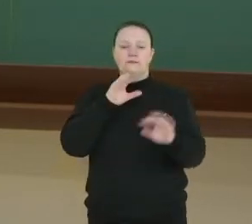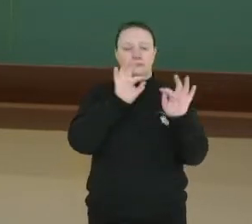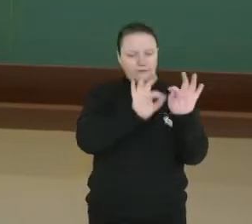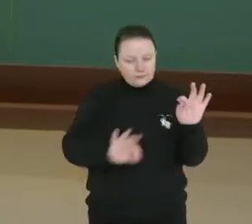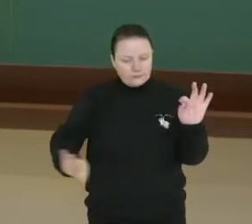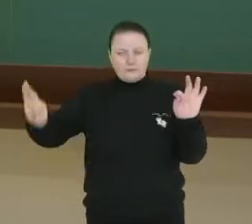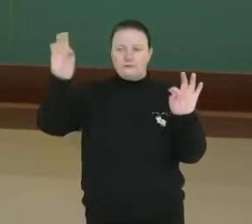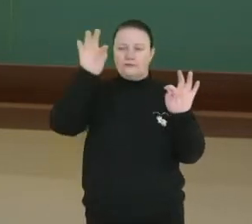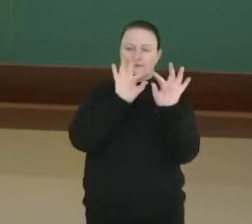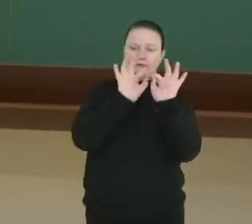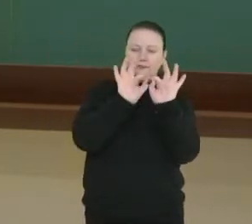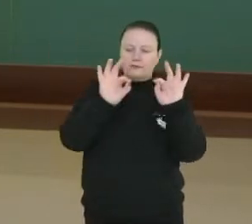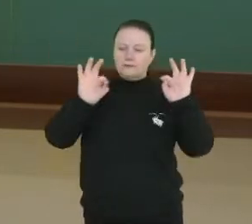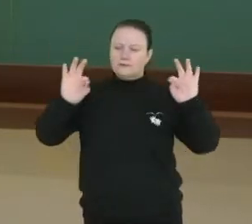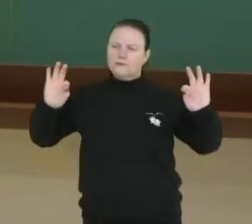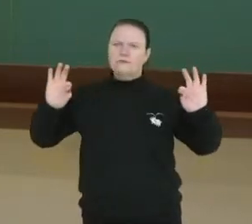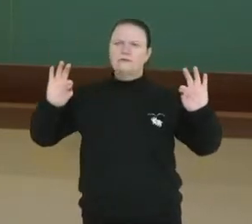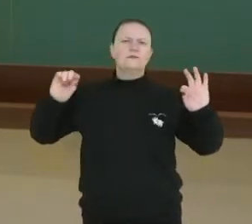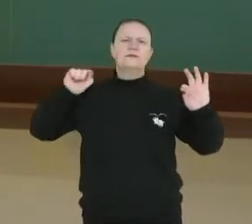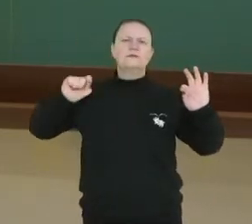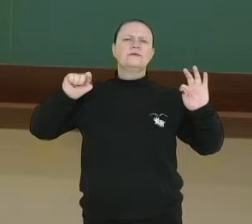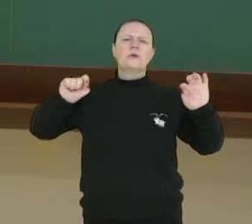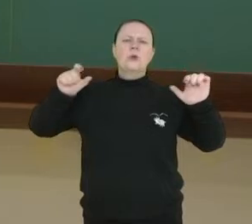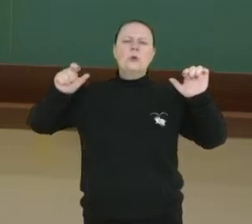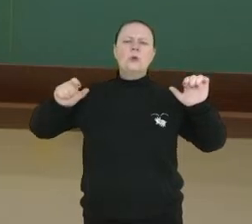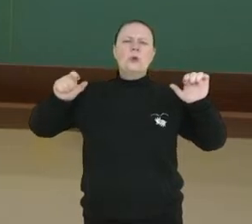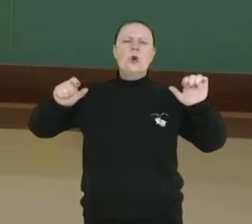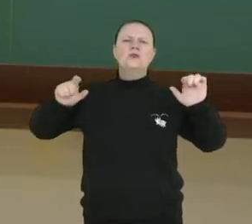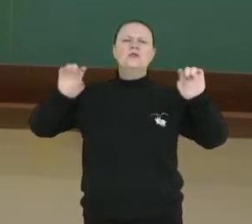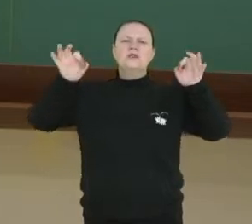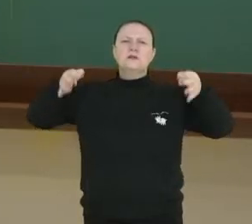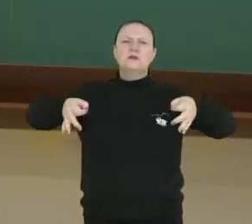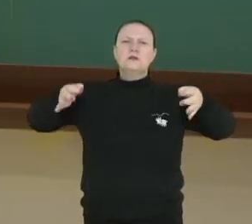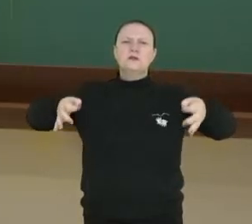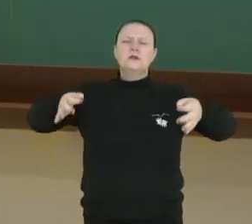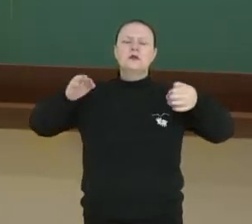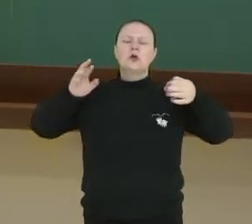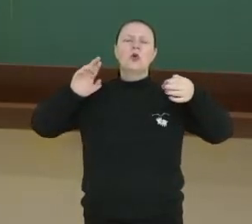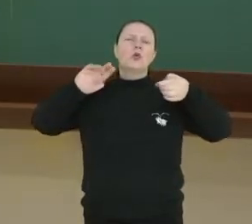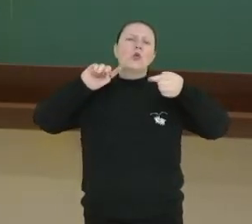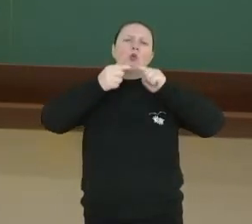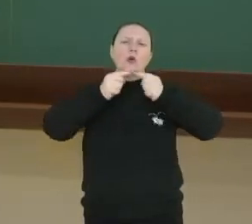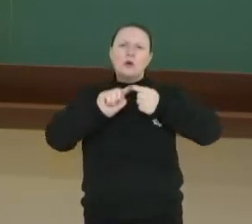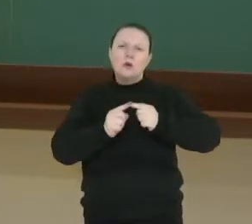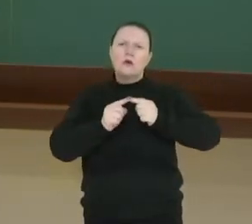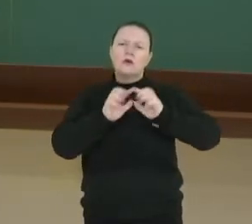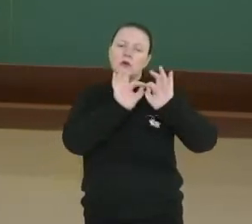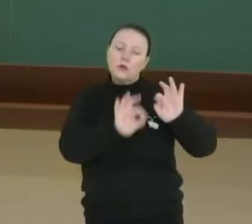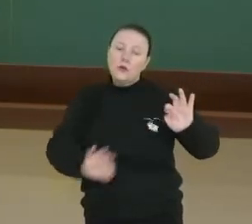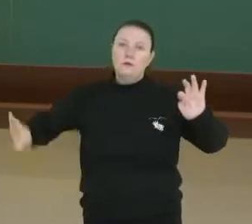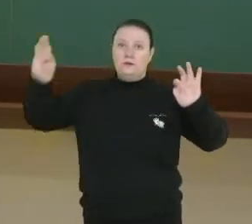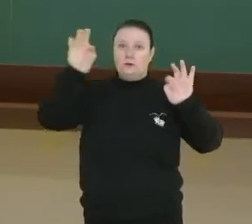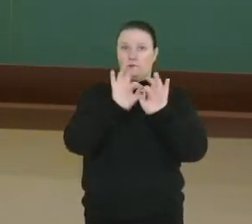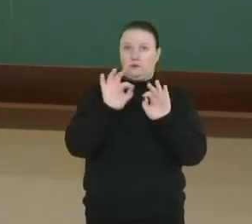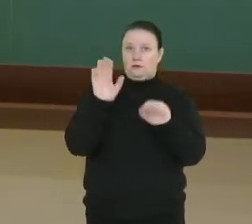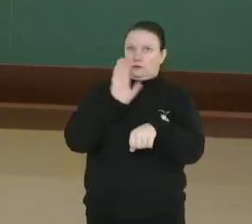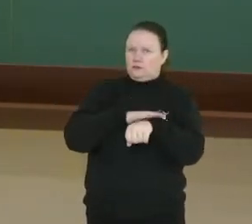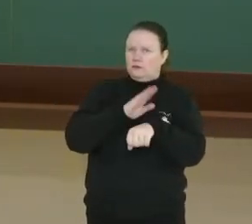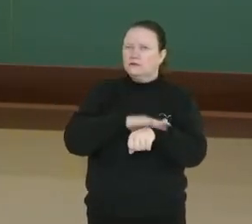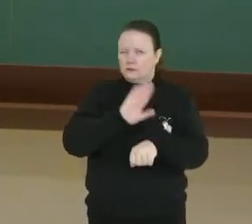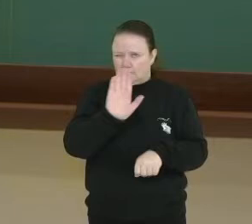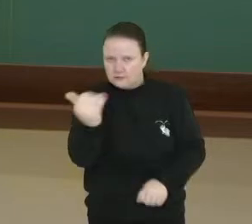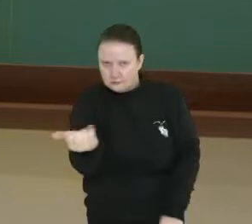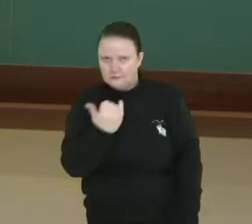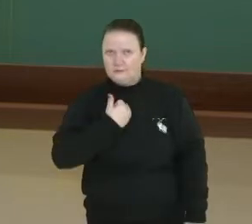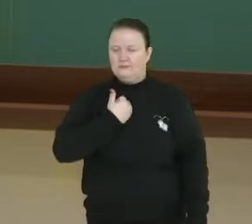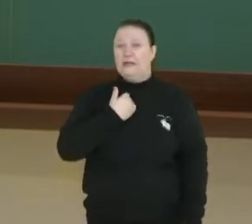que posição a reta pode ocupar em relação à circunferência? Já nesse momento você já consegue me dizer?